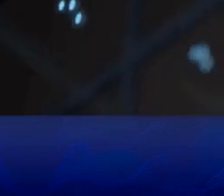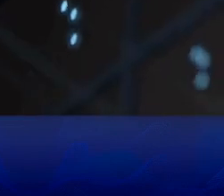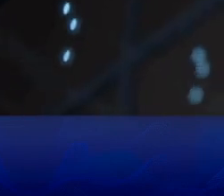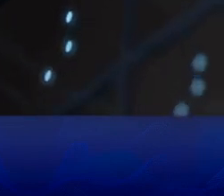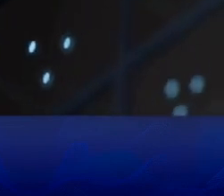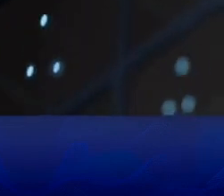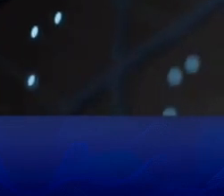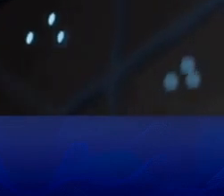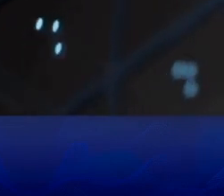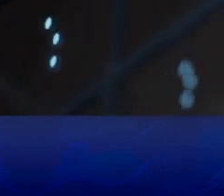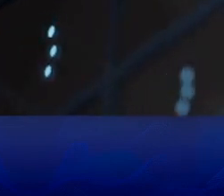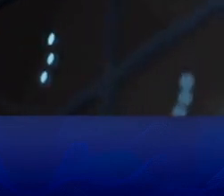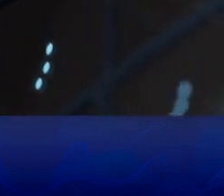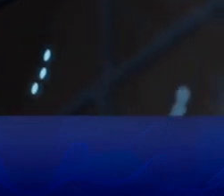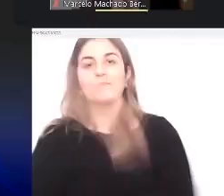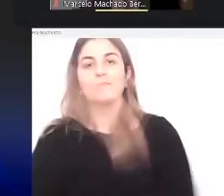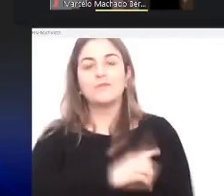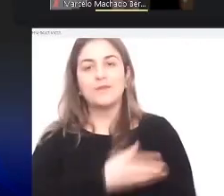Bom dia a todos,